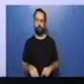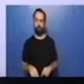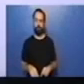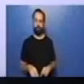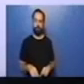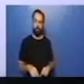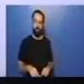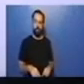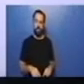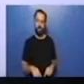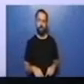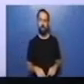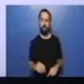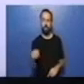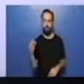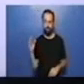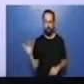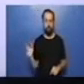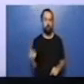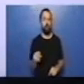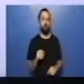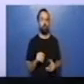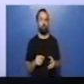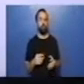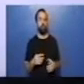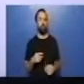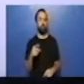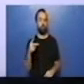2, e pela fórmula da área que a gente viu